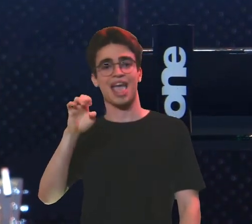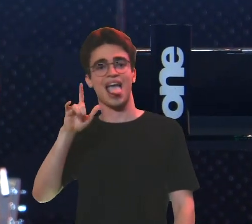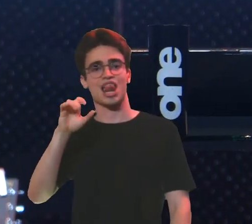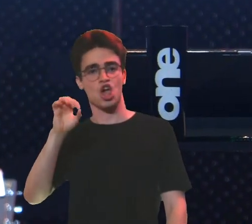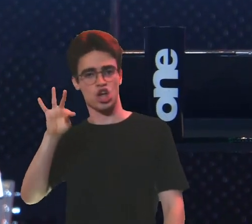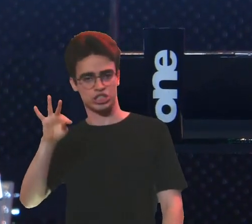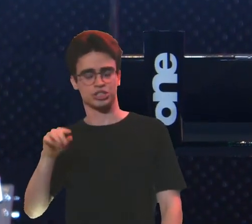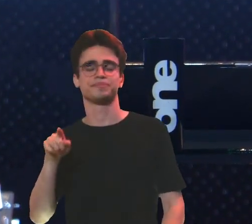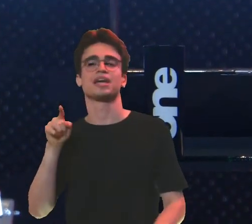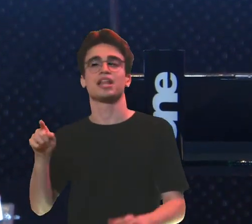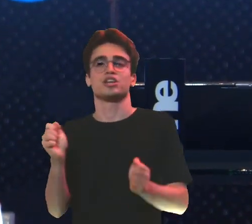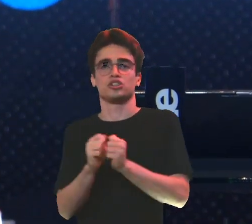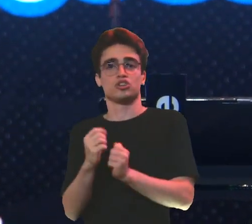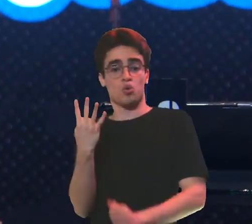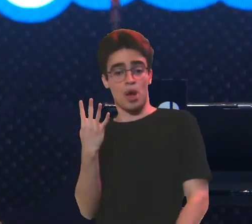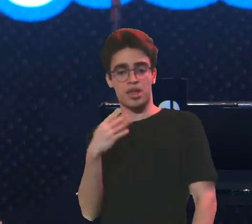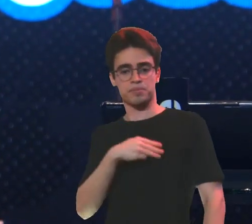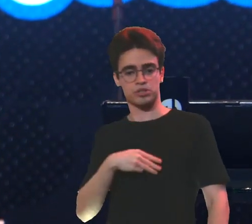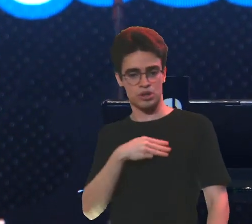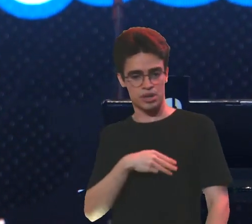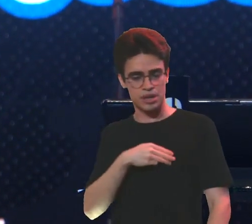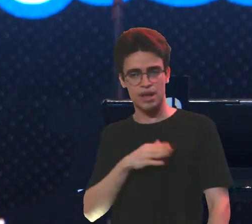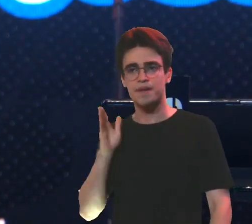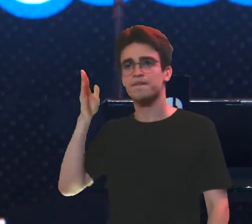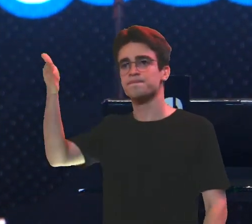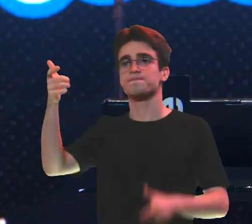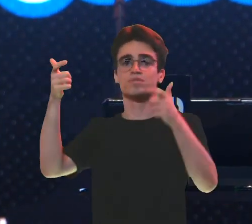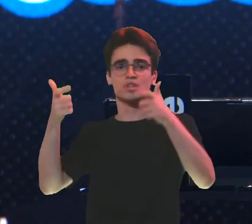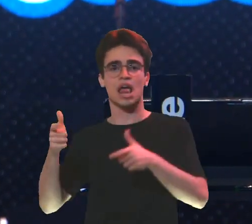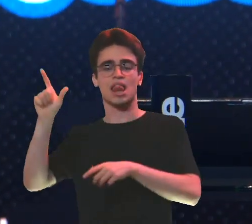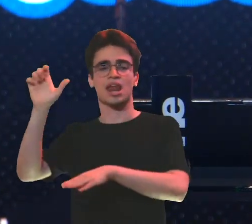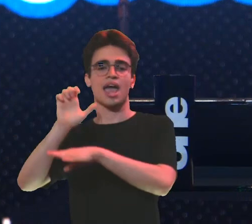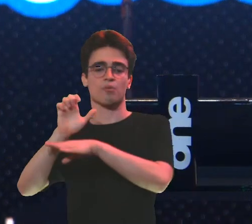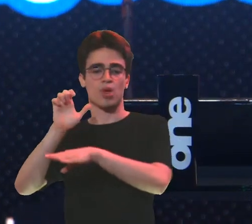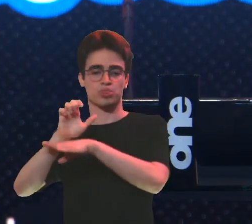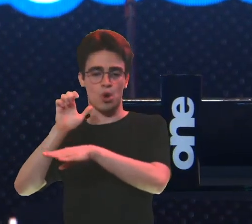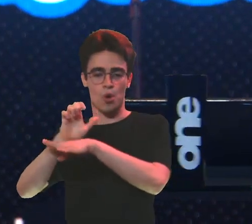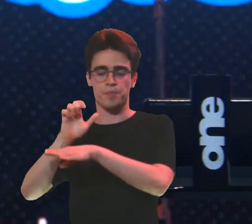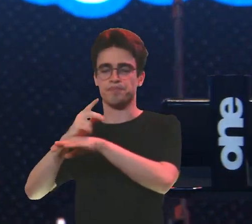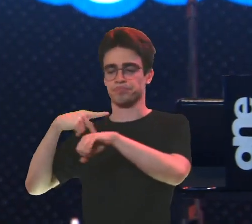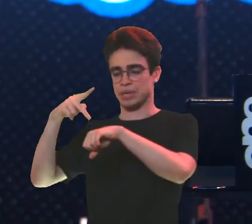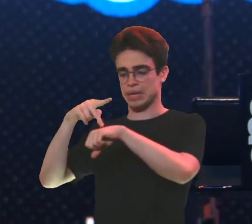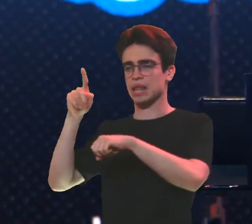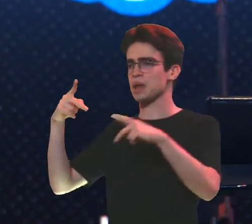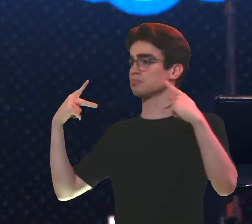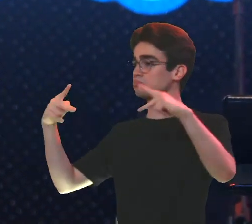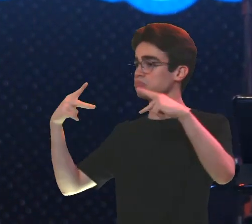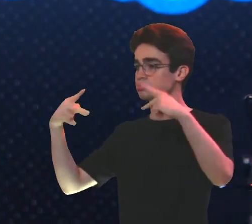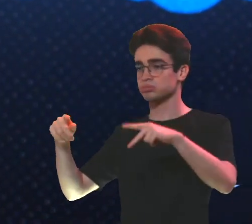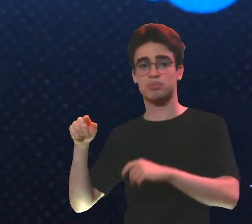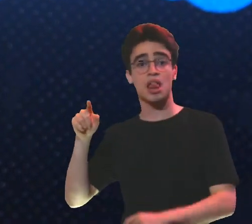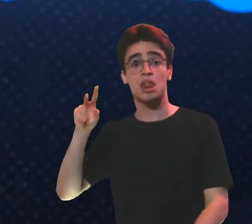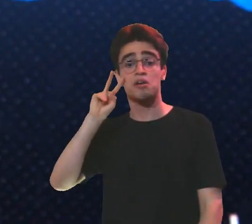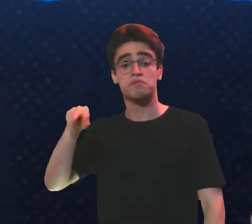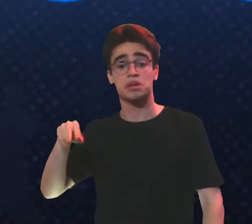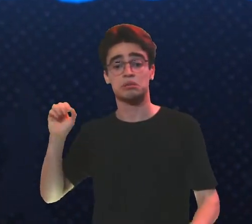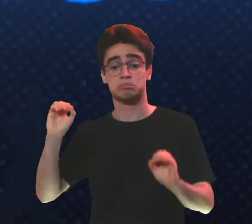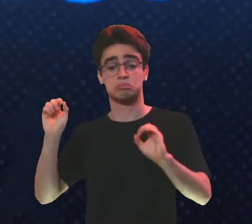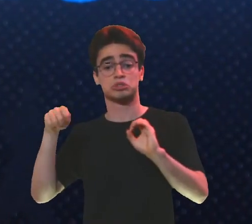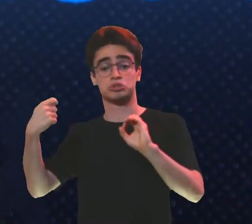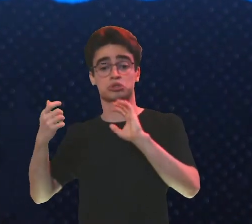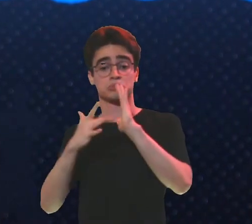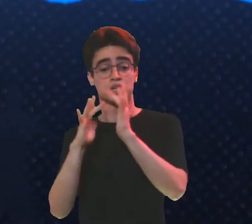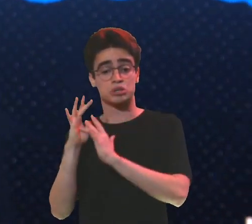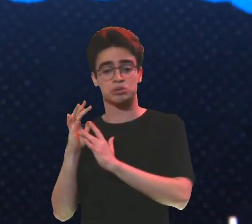e mais 4 missionários decidiram ir para uma tribo no Equador pregar sobre Jesus. Nunca tinham ouvido falar sobre Jesus. Decidiram